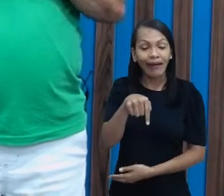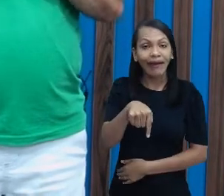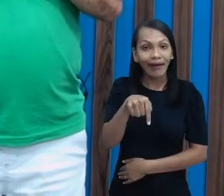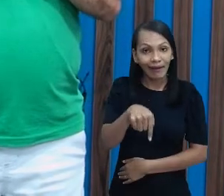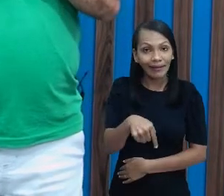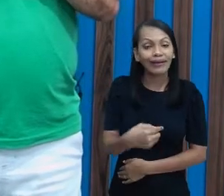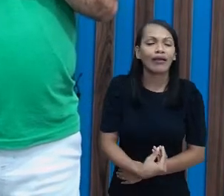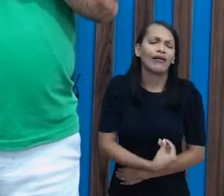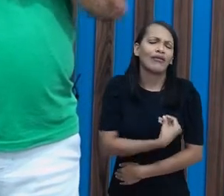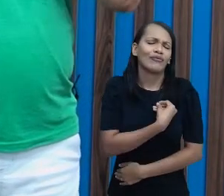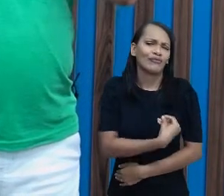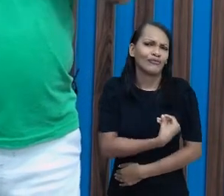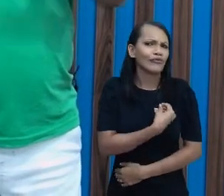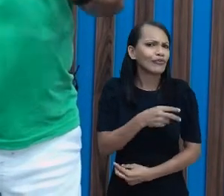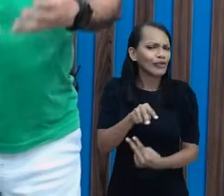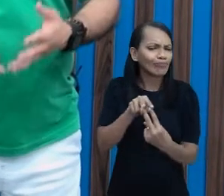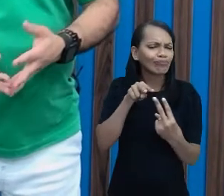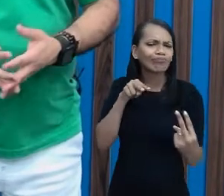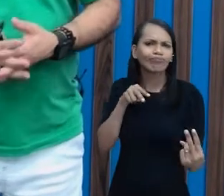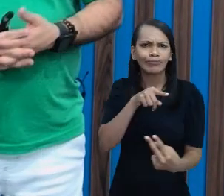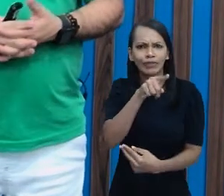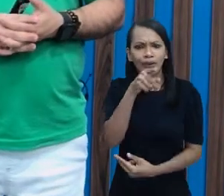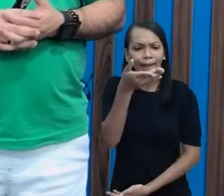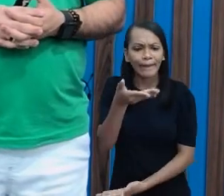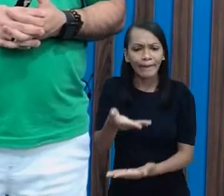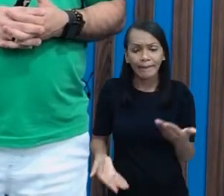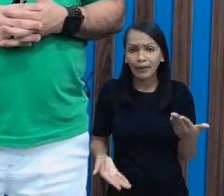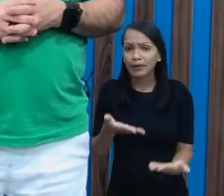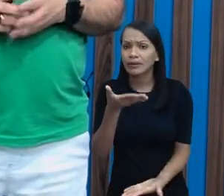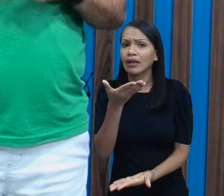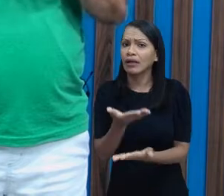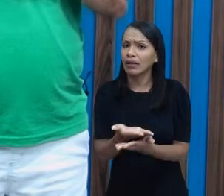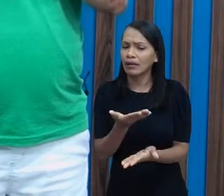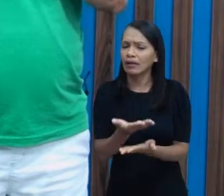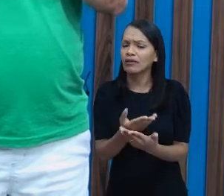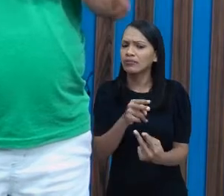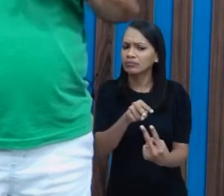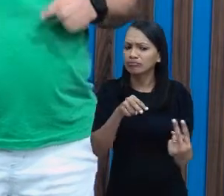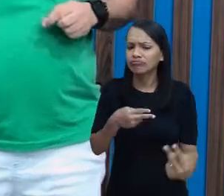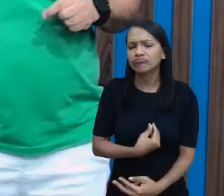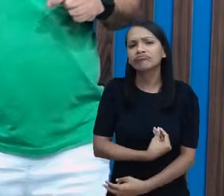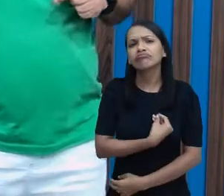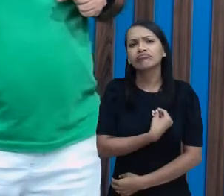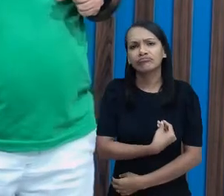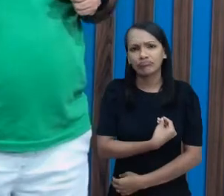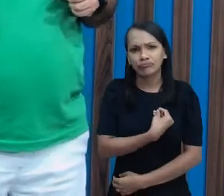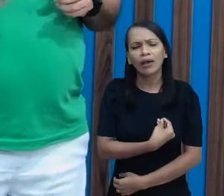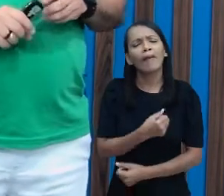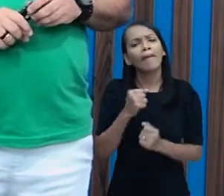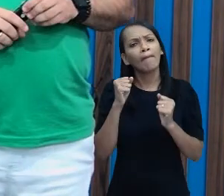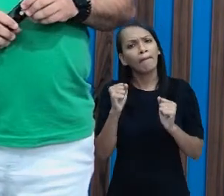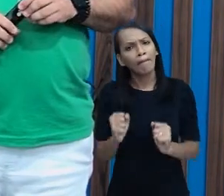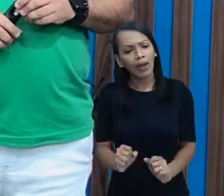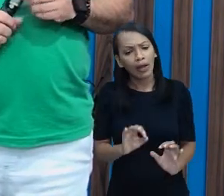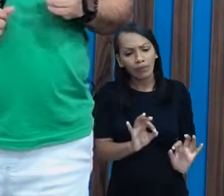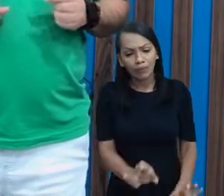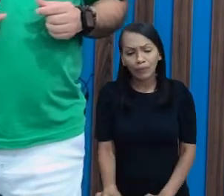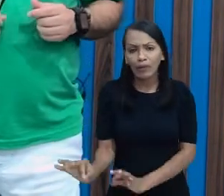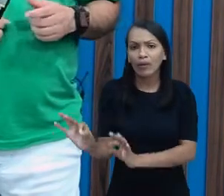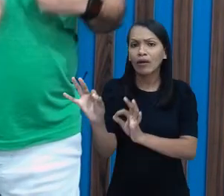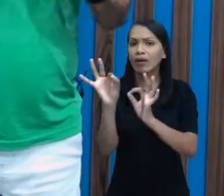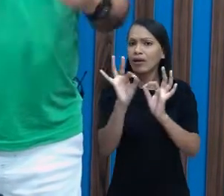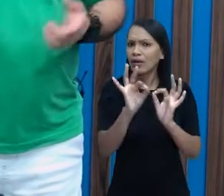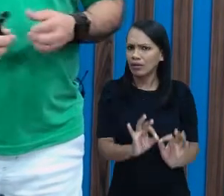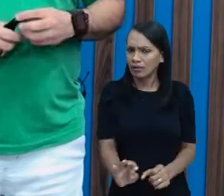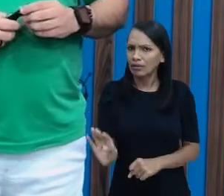pode, caso perca essa aula ao vivo, pode assistir a reprise, que será feita,